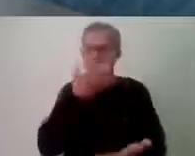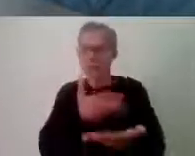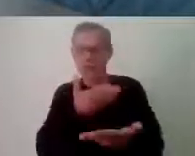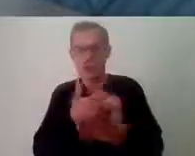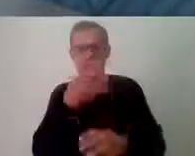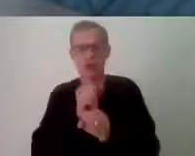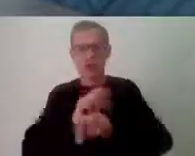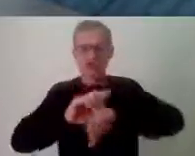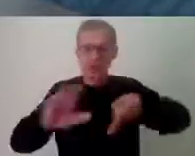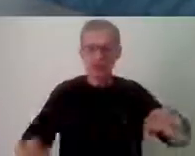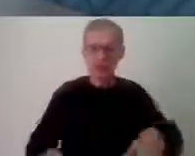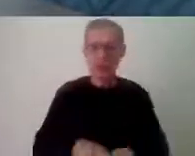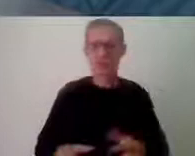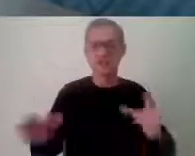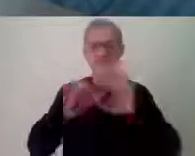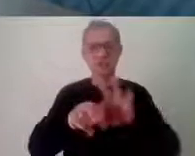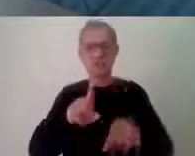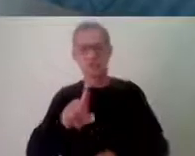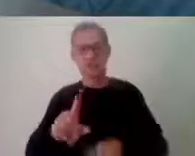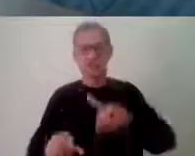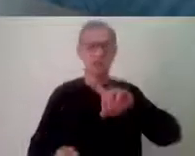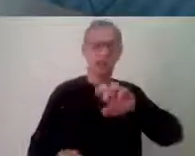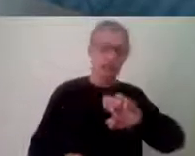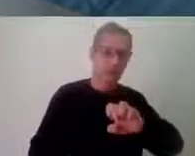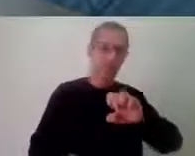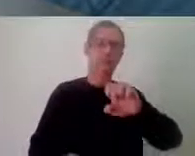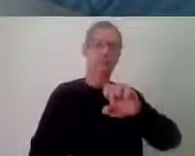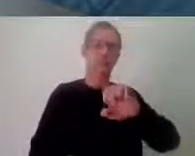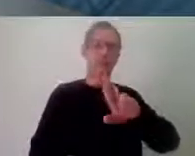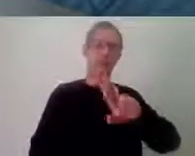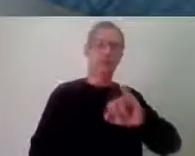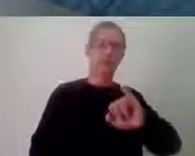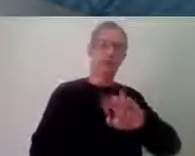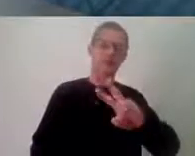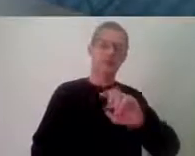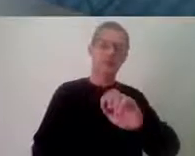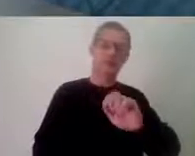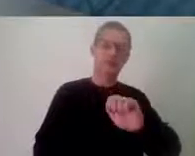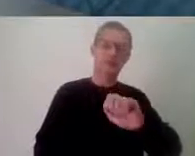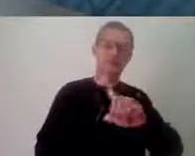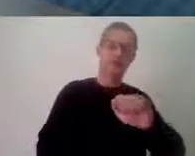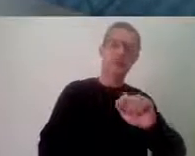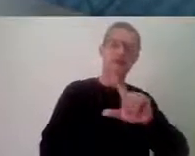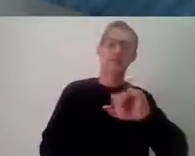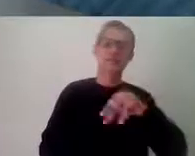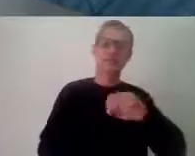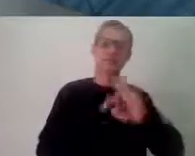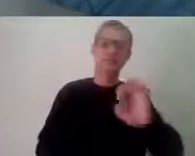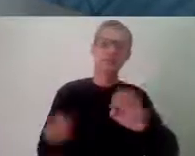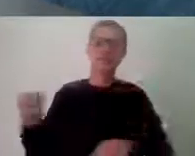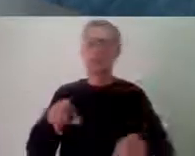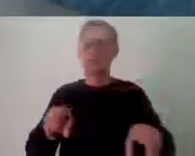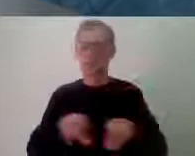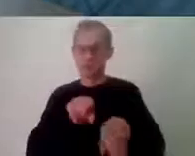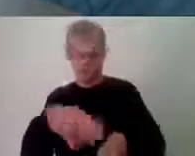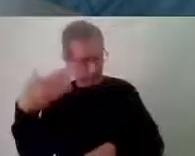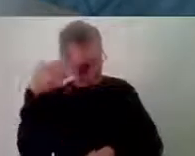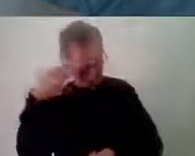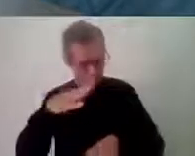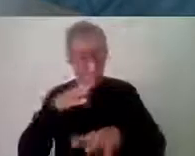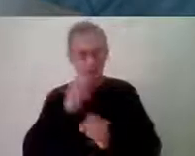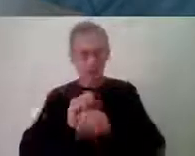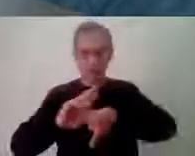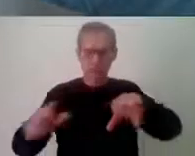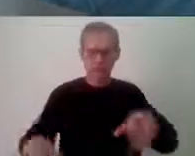cálculo diferencial integral 1, ou seja, derivada limite, vai ser fundamental para que você entenda cálculo